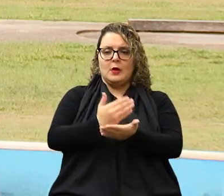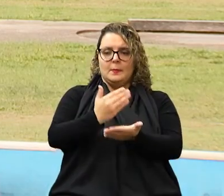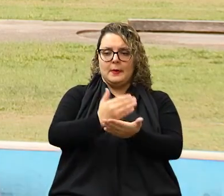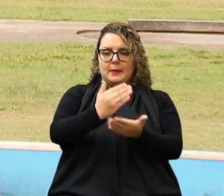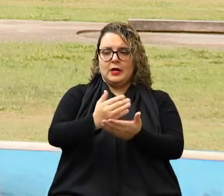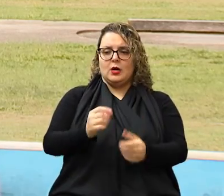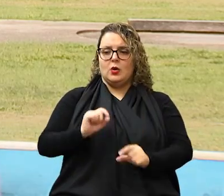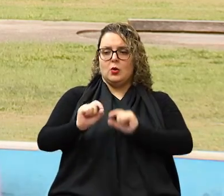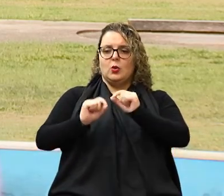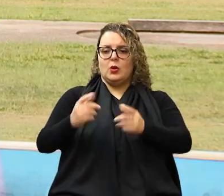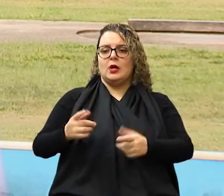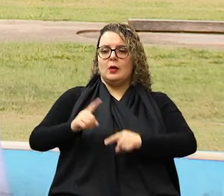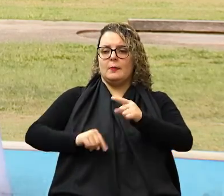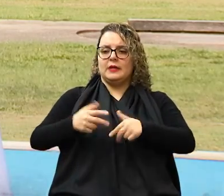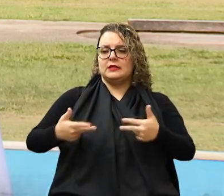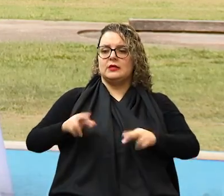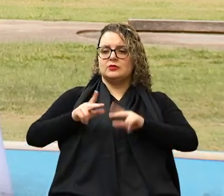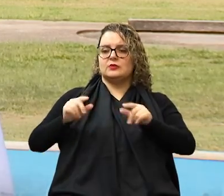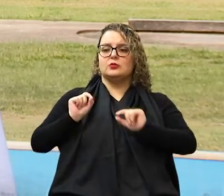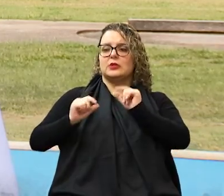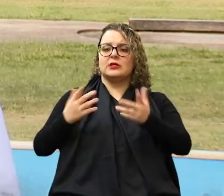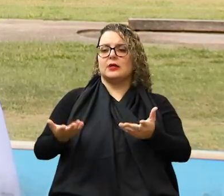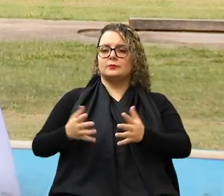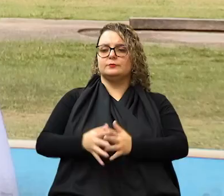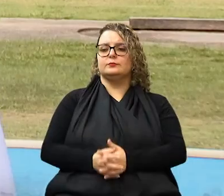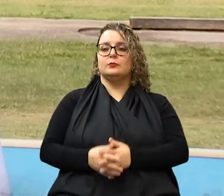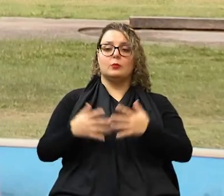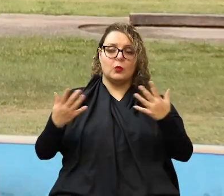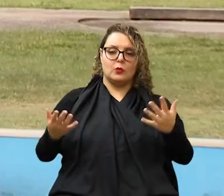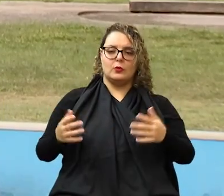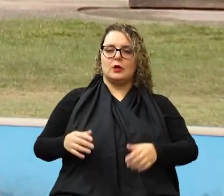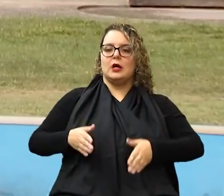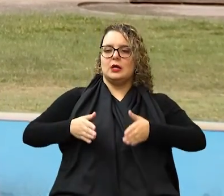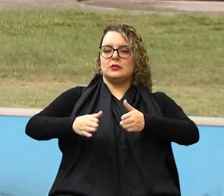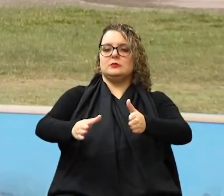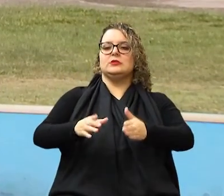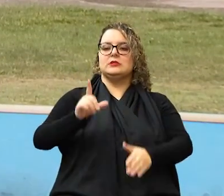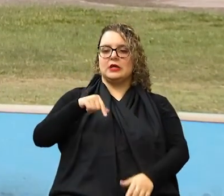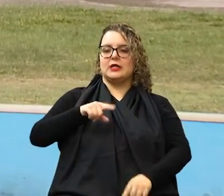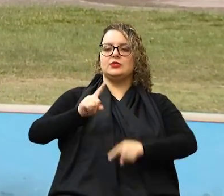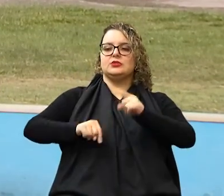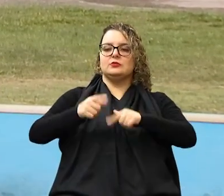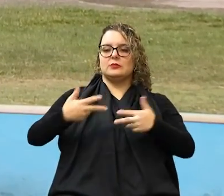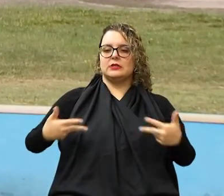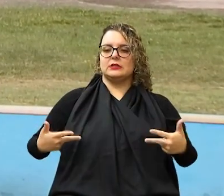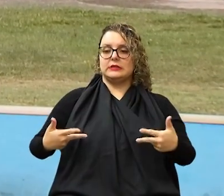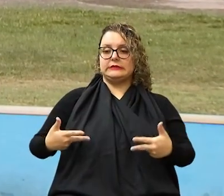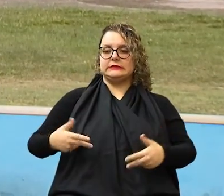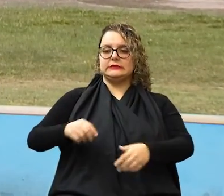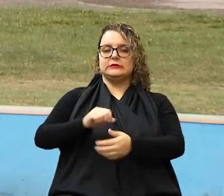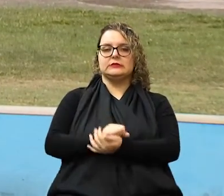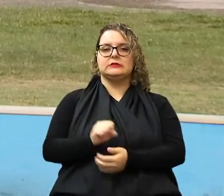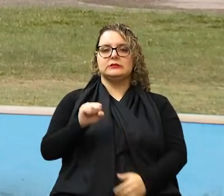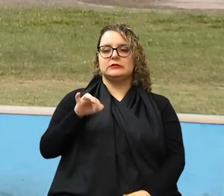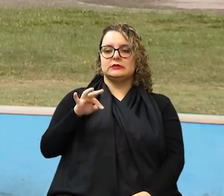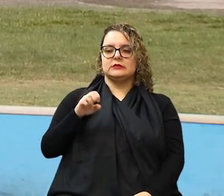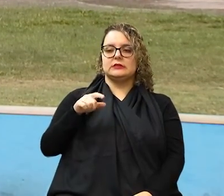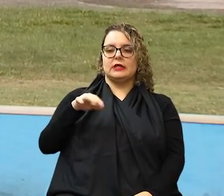várias marcações? O que é um material diferente? O que seria? Bom, as pistas elas são de material sintético